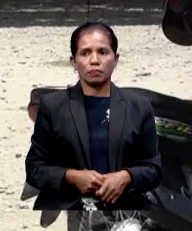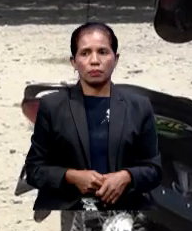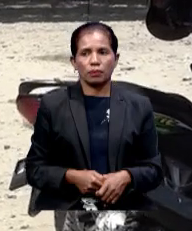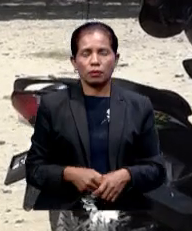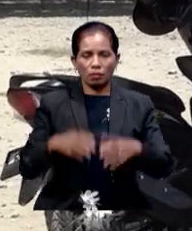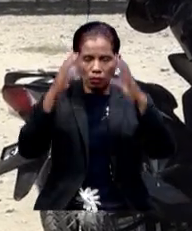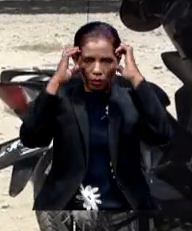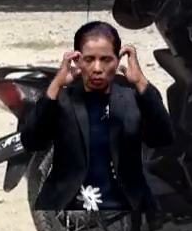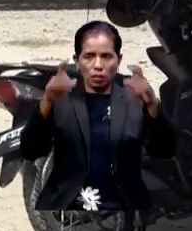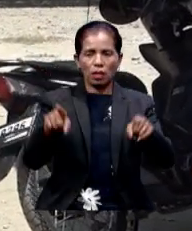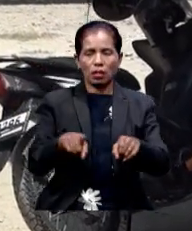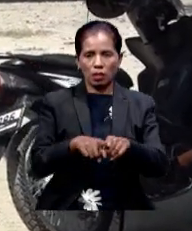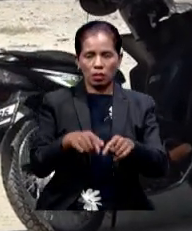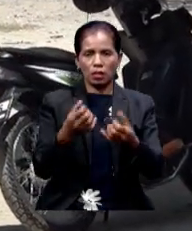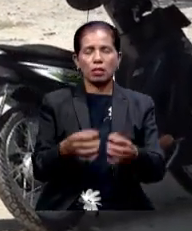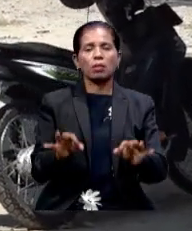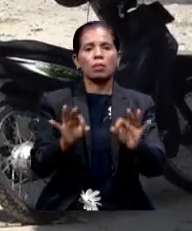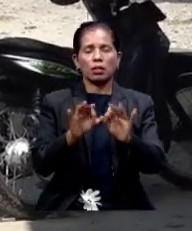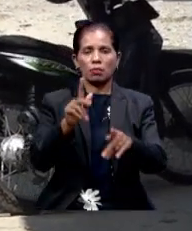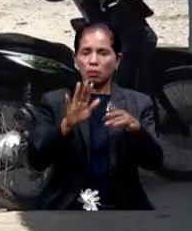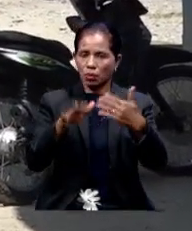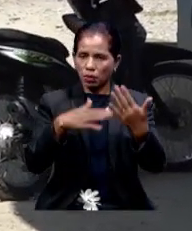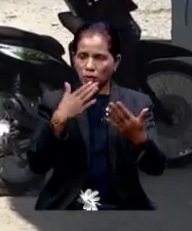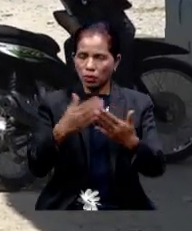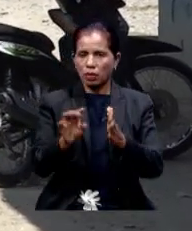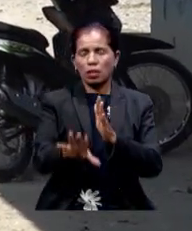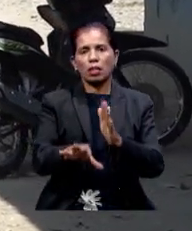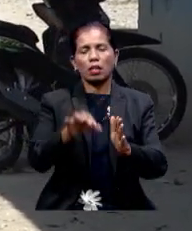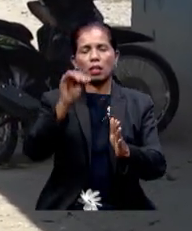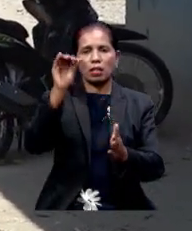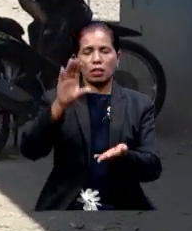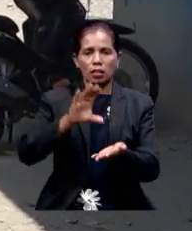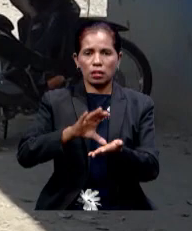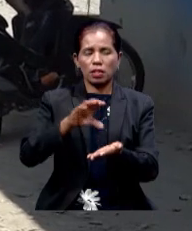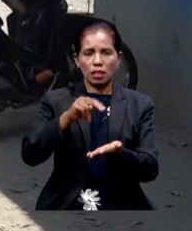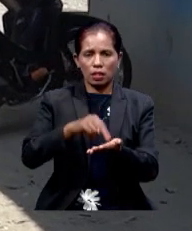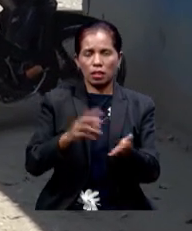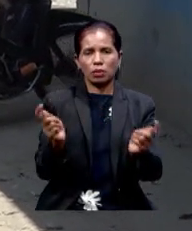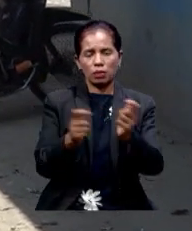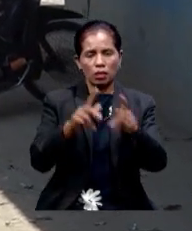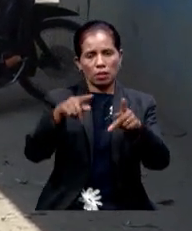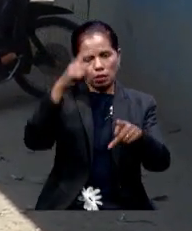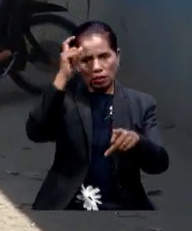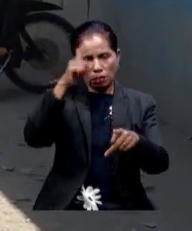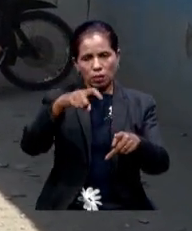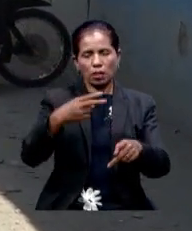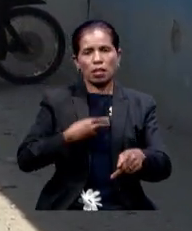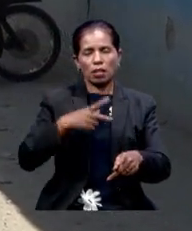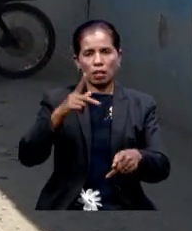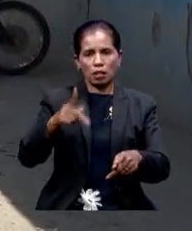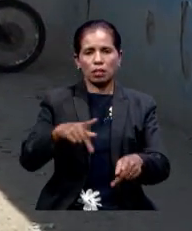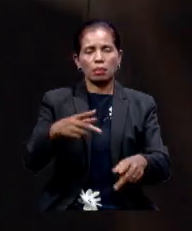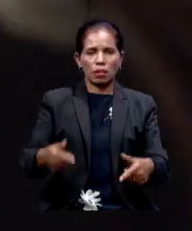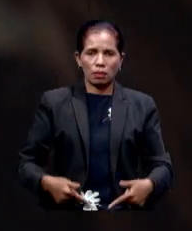Educação anexa um setor e também importante para a Mahoto, que derreta a ciência no transforma a minha mentalidade ética no moral para